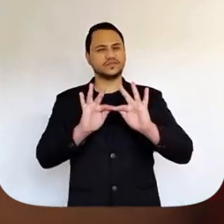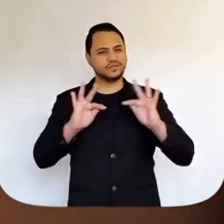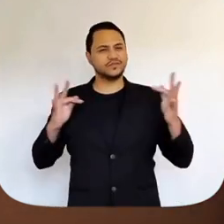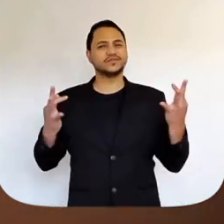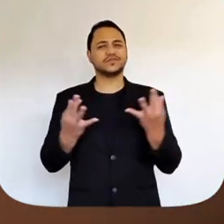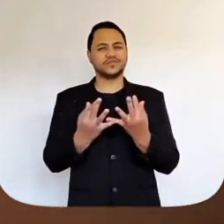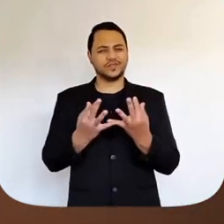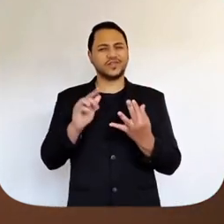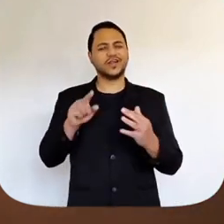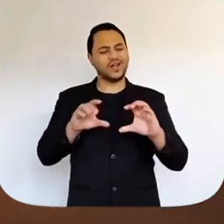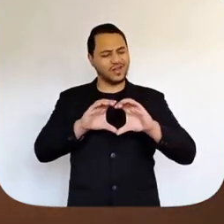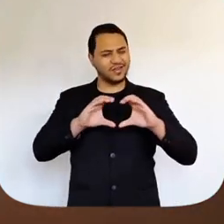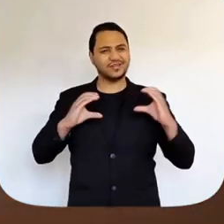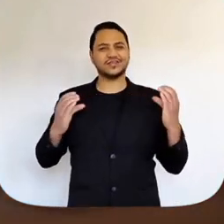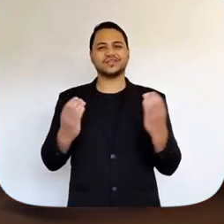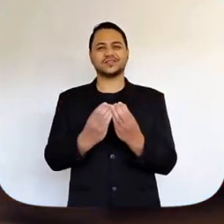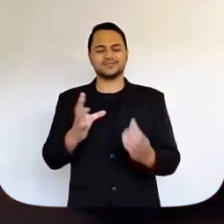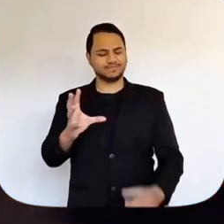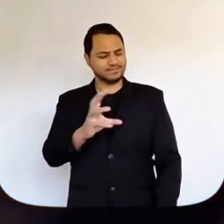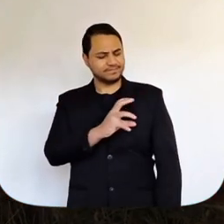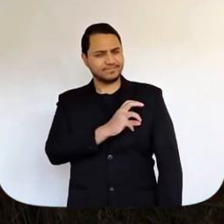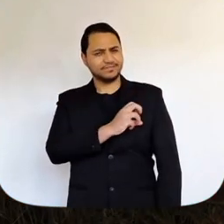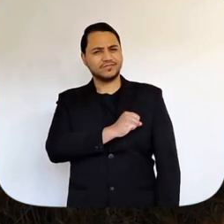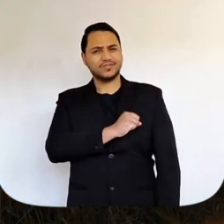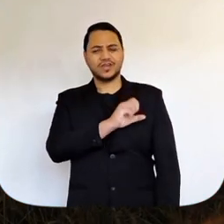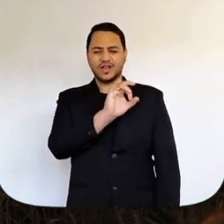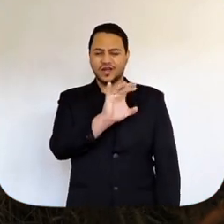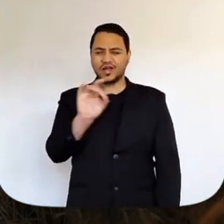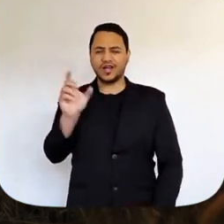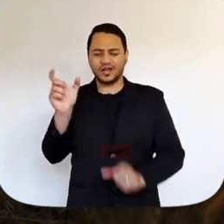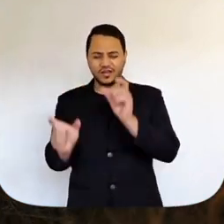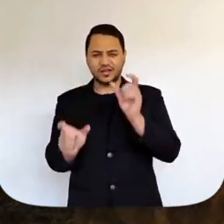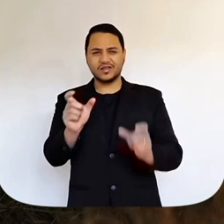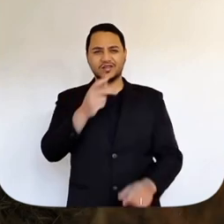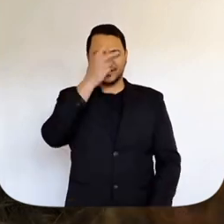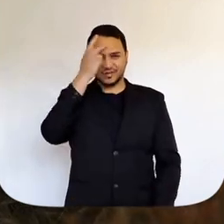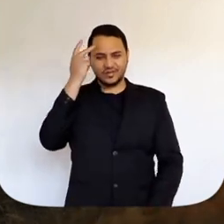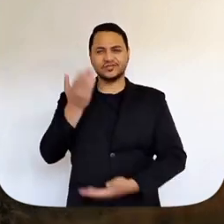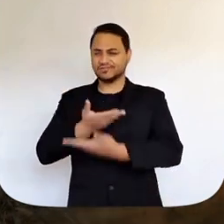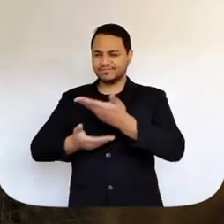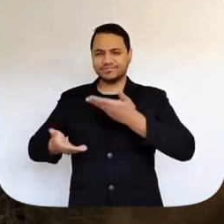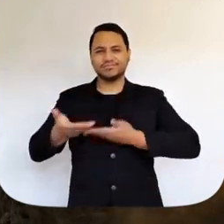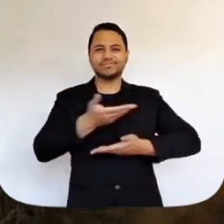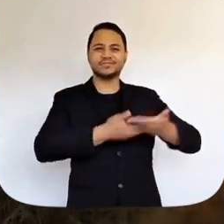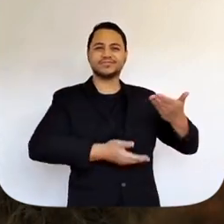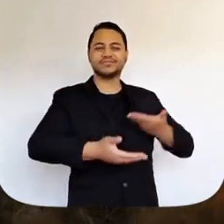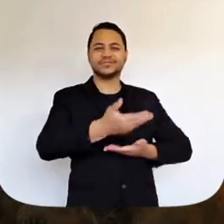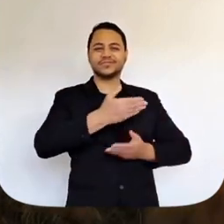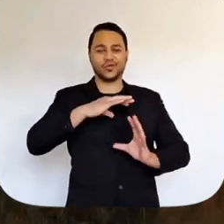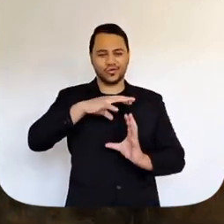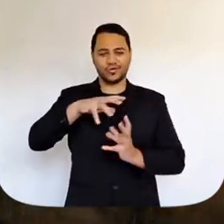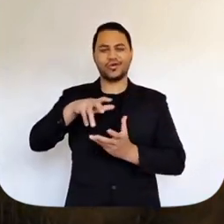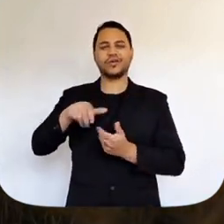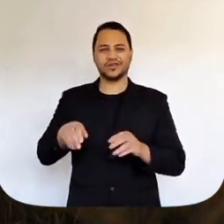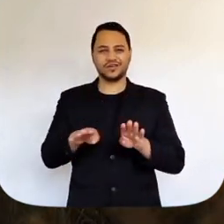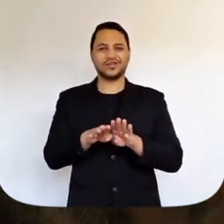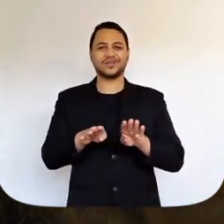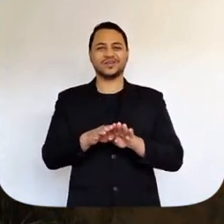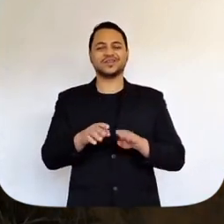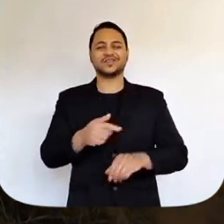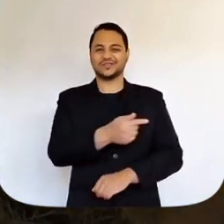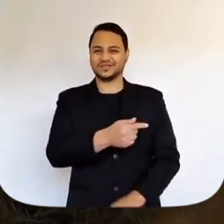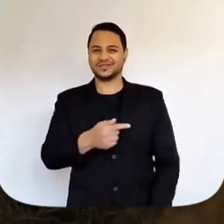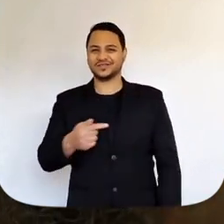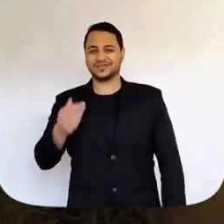A família é a comunidade de amor onde cada pessoa aprende a relacionar-se com os outros e com o mundo.